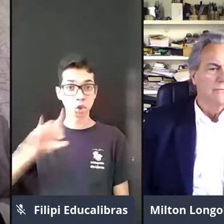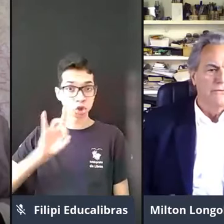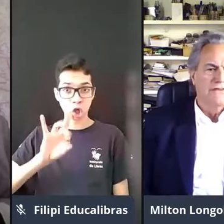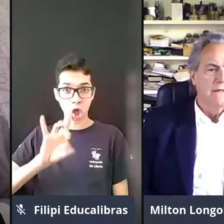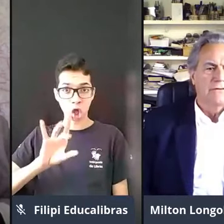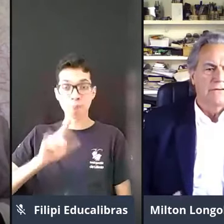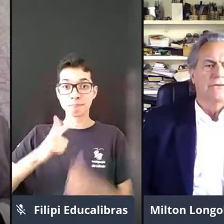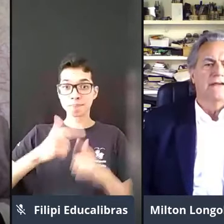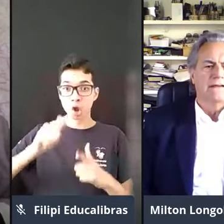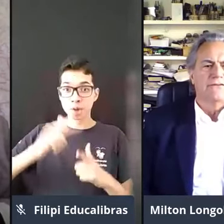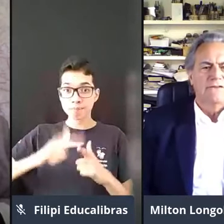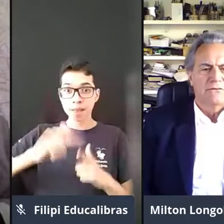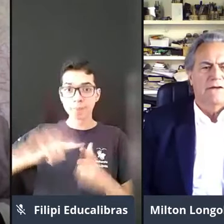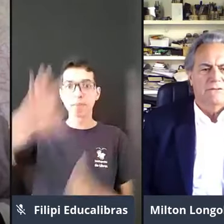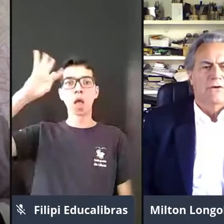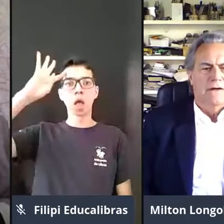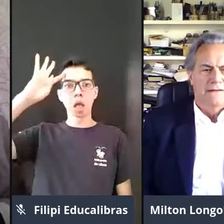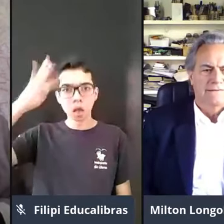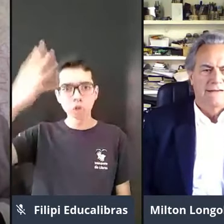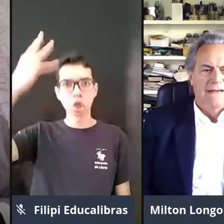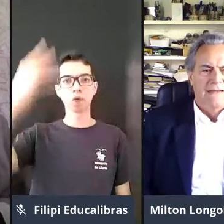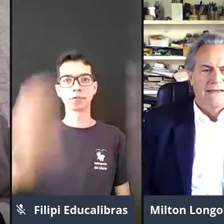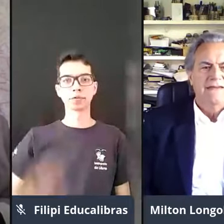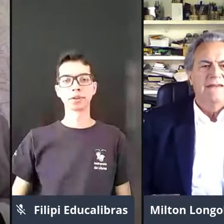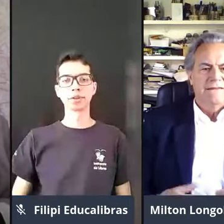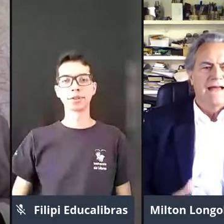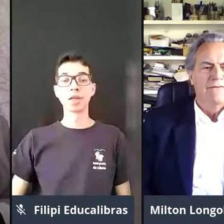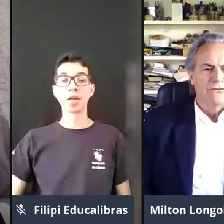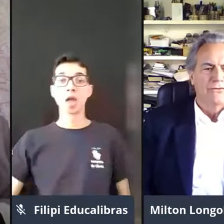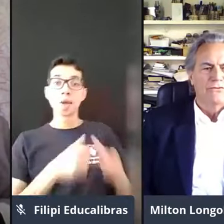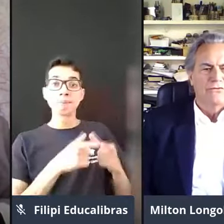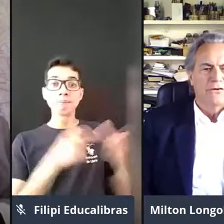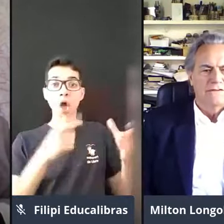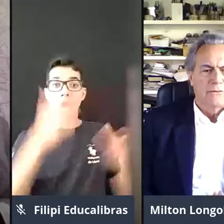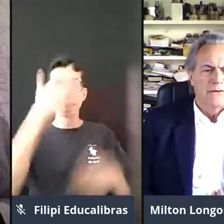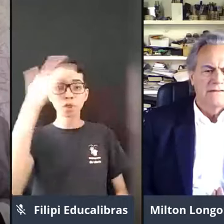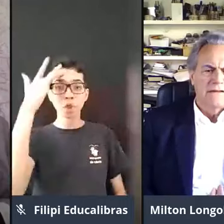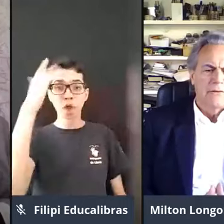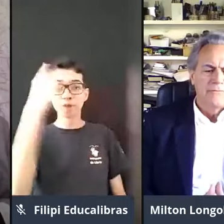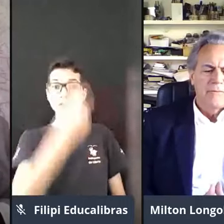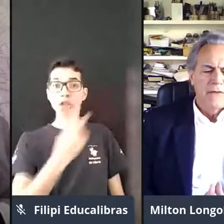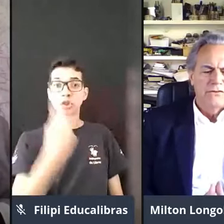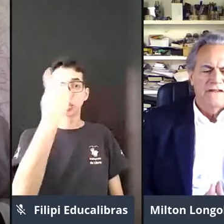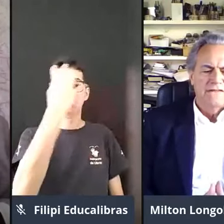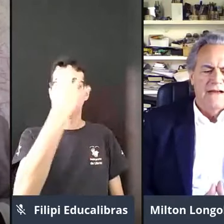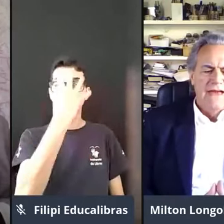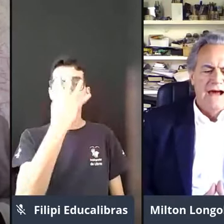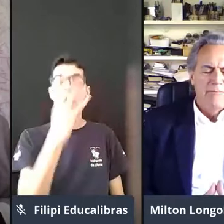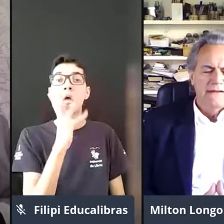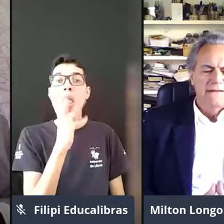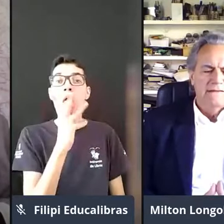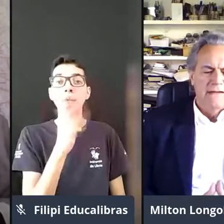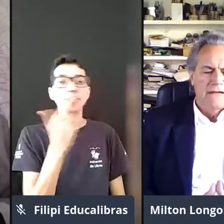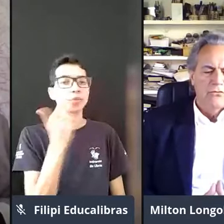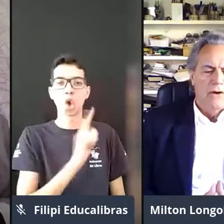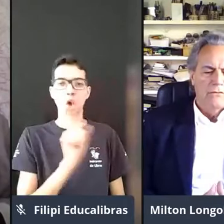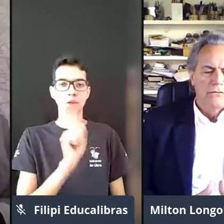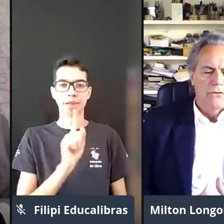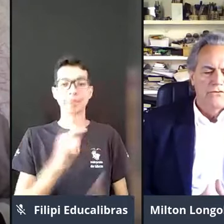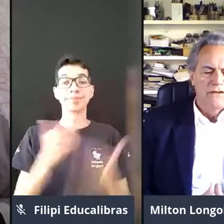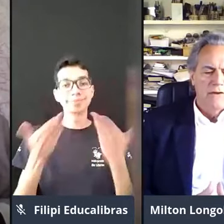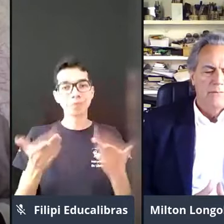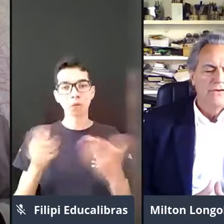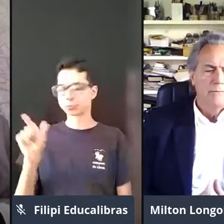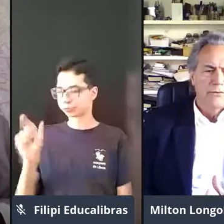pessoas não conseguiam resolver nas 24 horas. E dava soluções a coisa. Então, ou seja, a parte intelectual